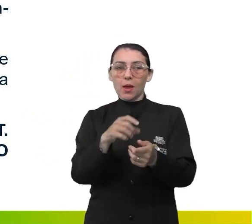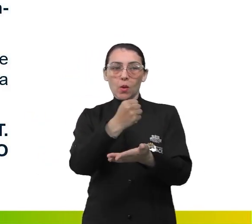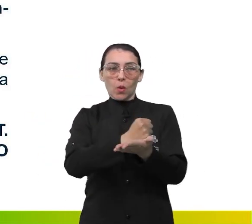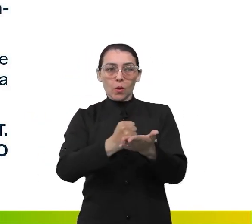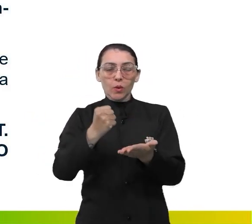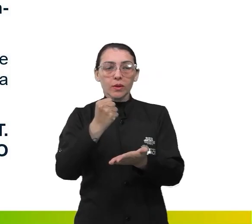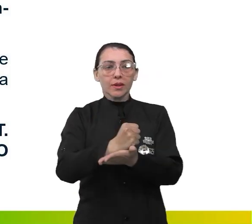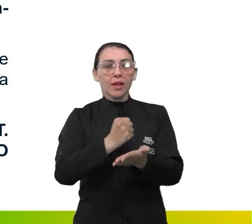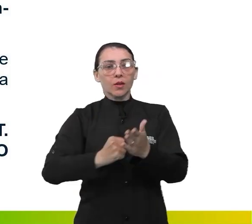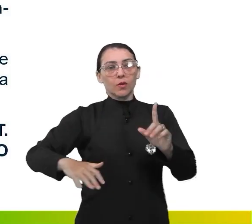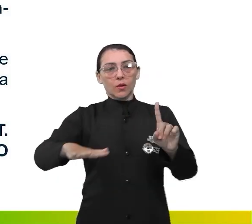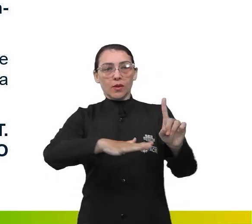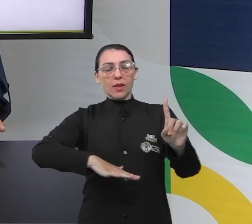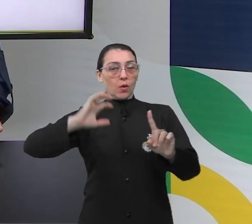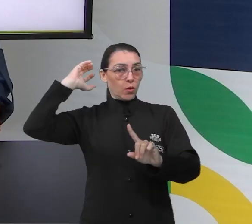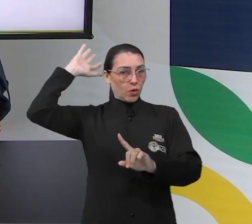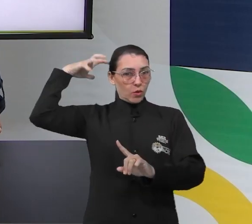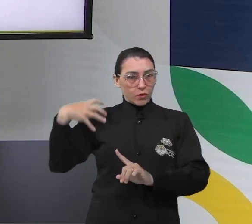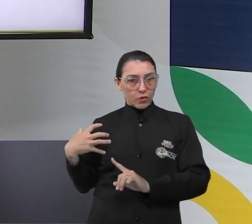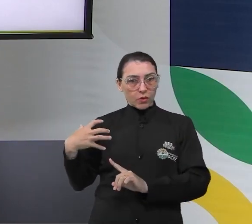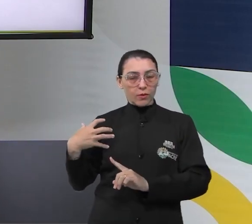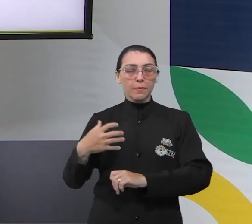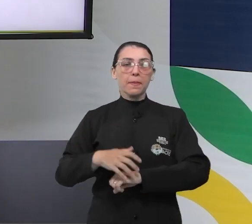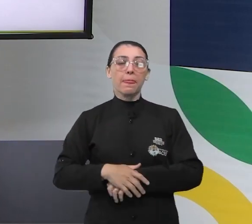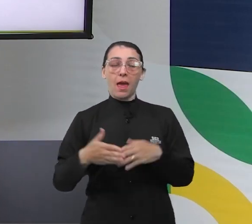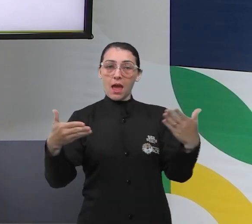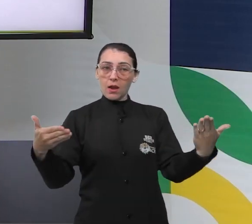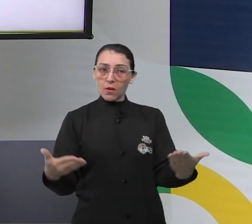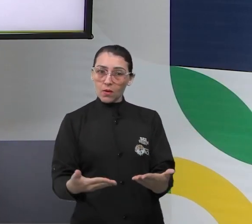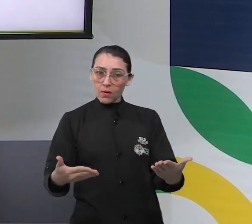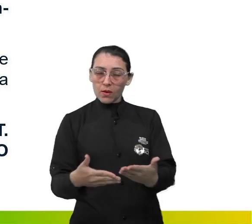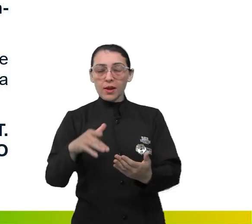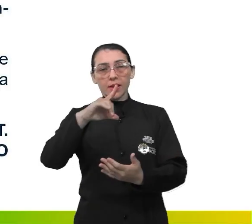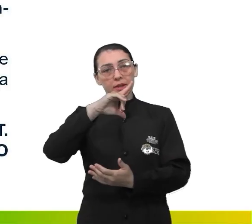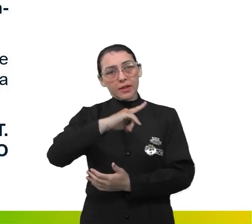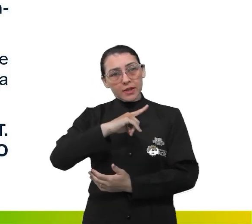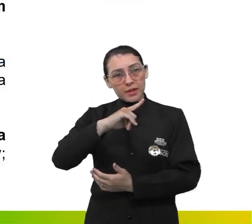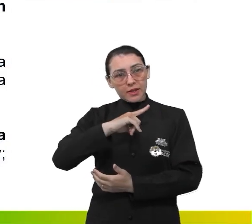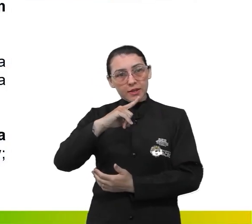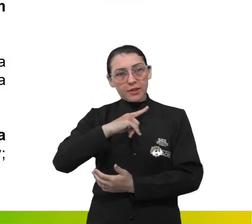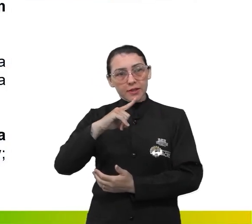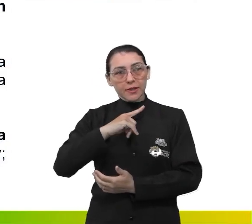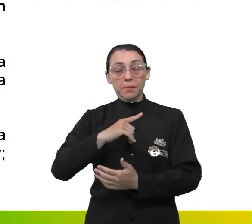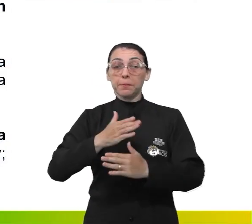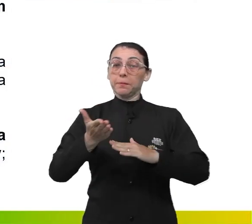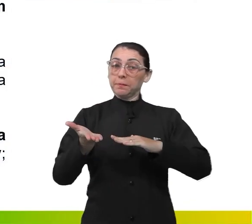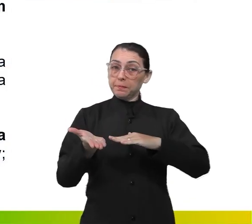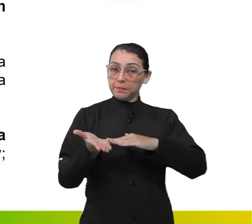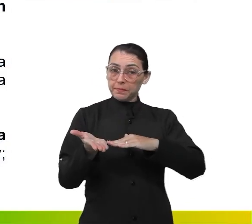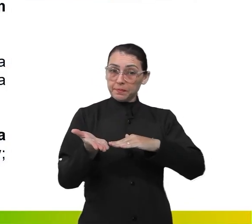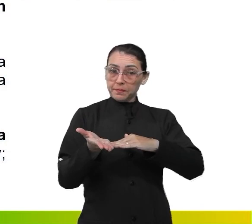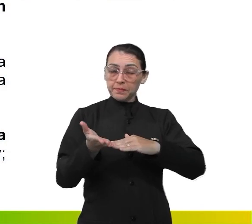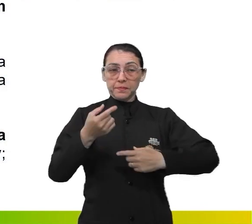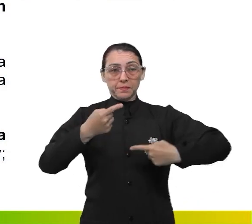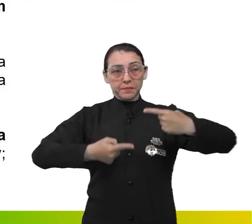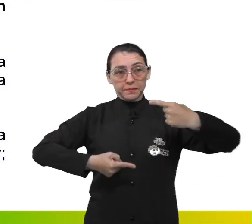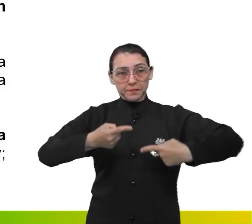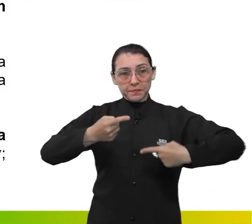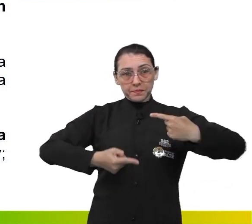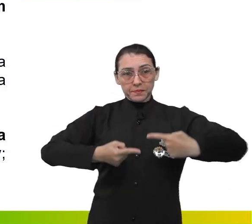Social de Jean-Jacques Rousseau. Agora, nós temos a